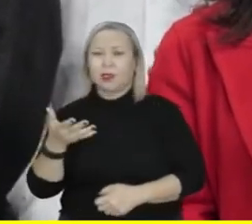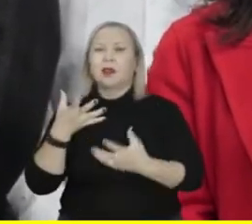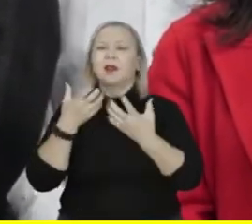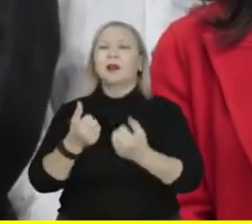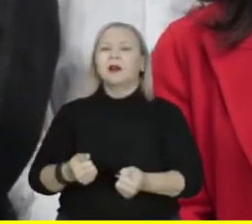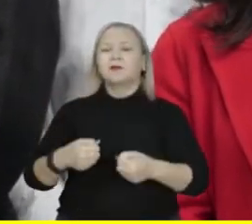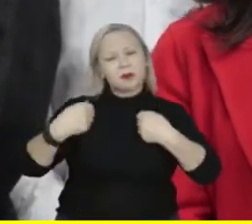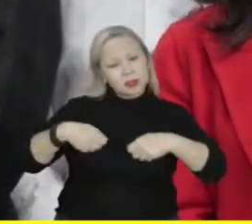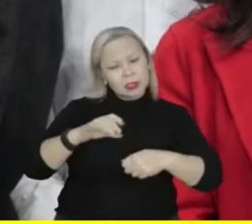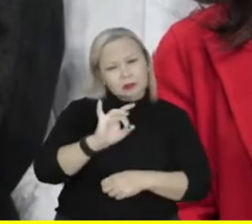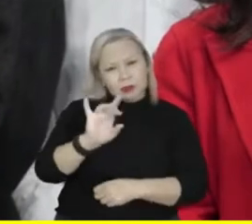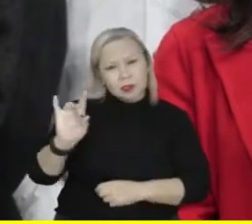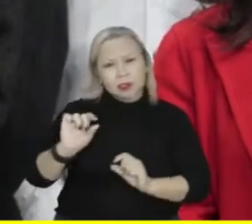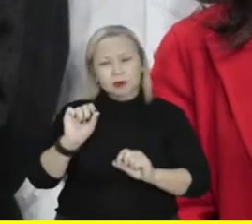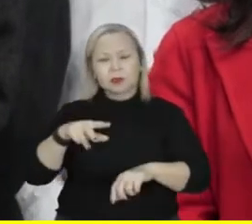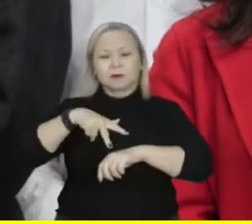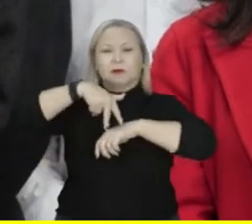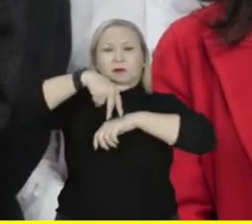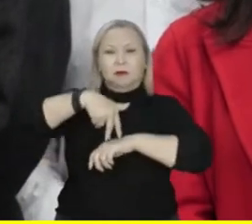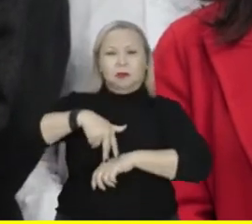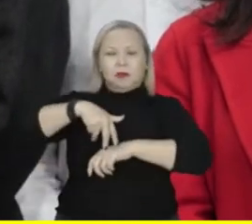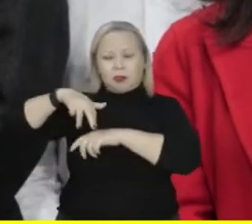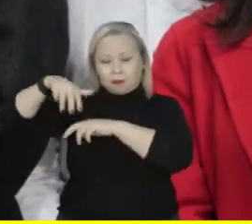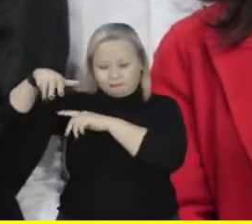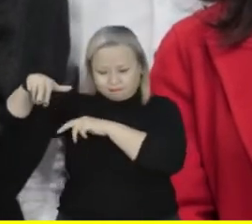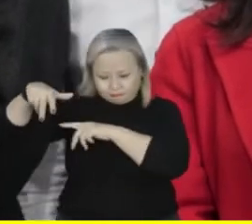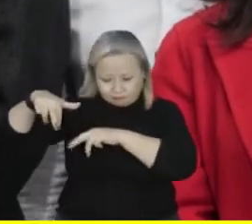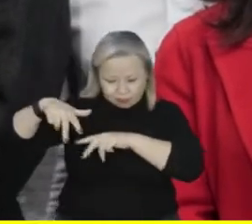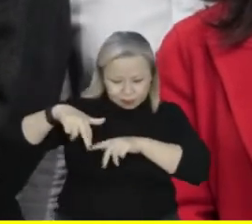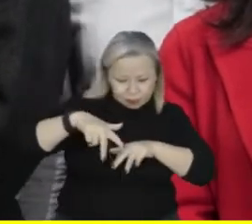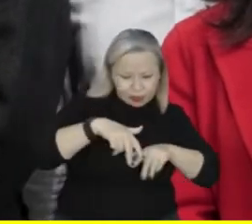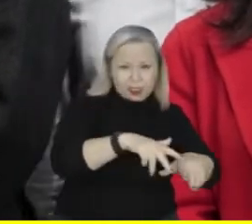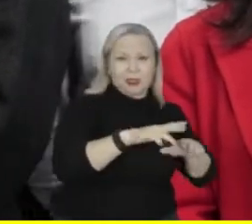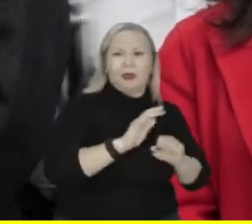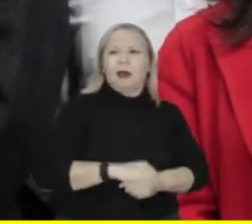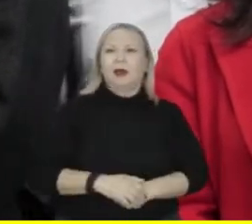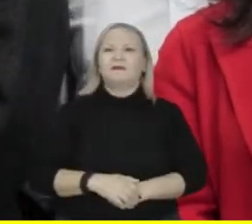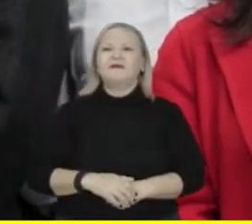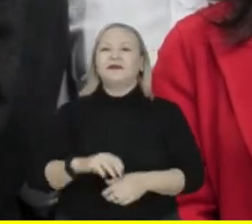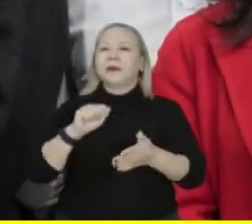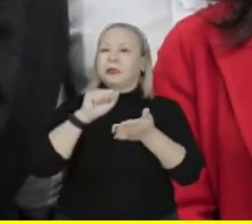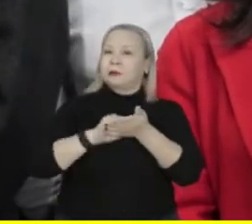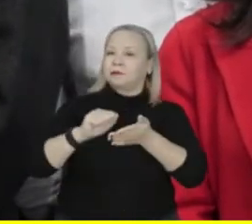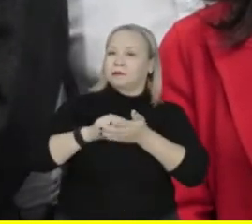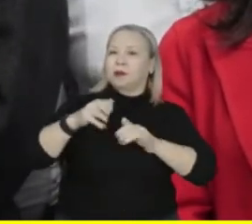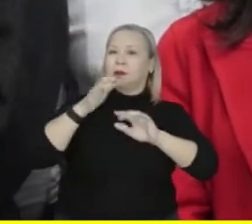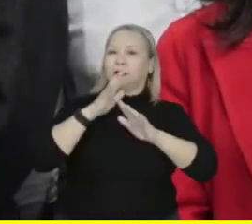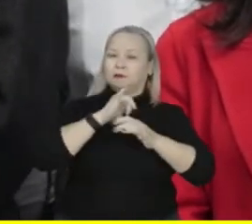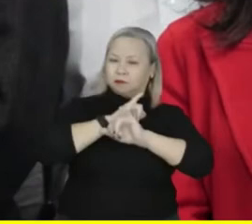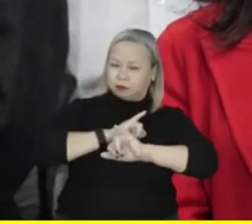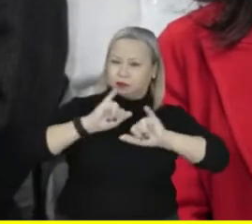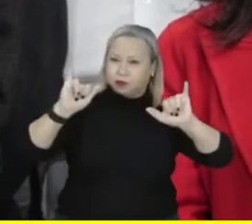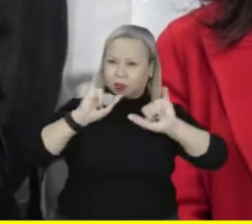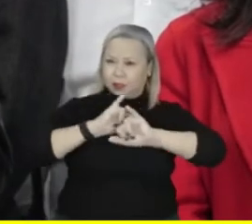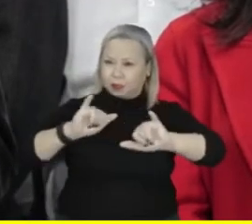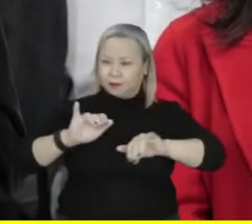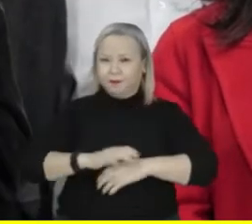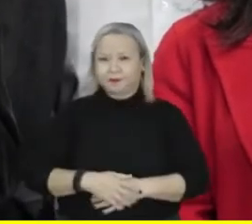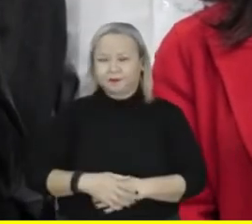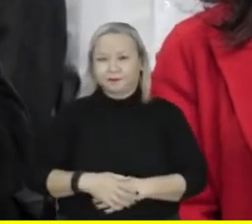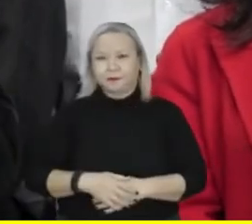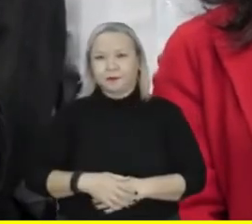disposição de andar atrás de nós de escrever aquilo que a gente fala tirando as bobagens que não é por dentro publicar